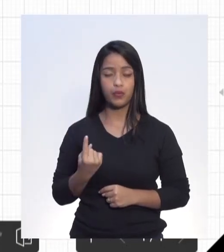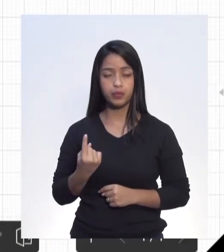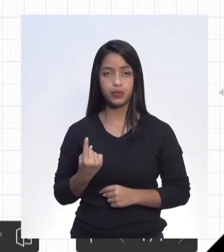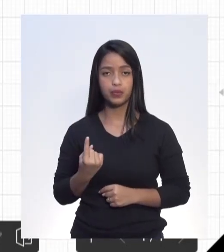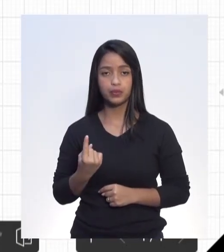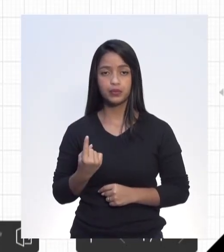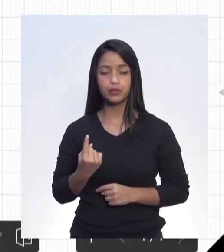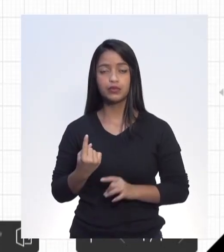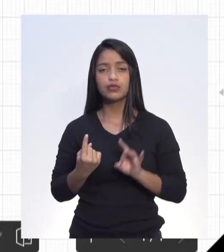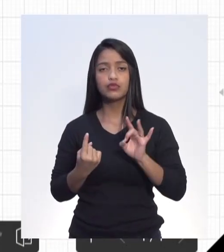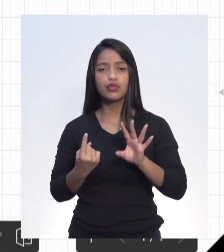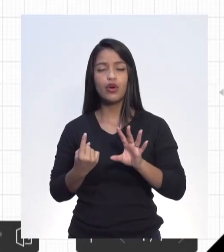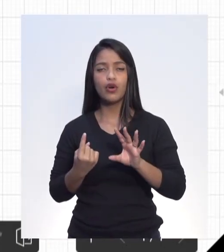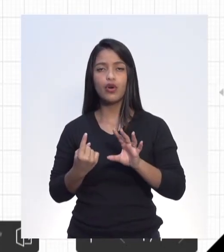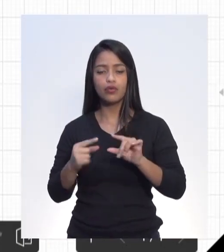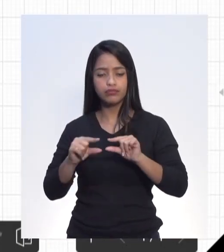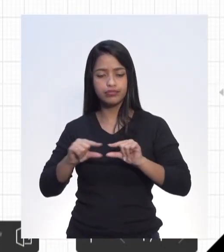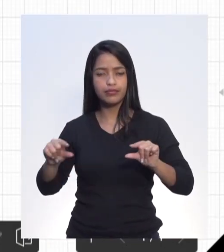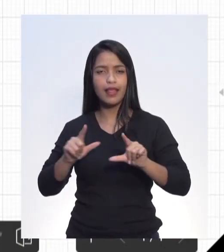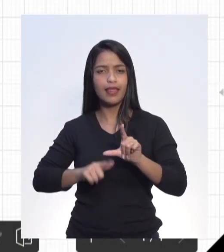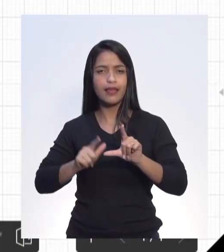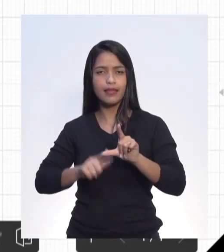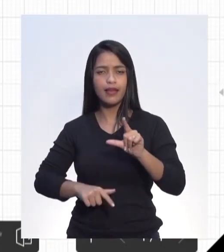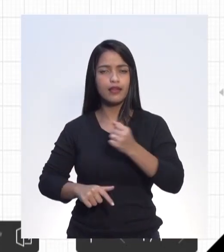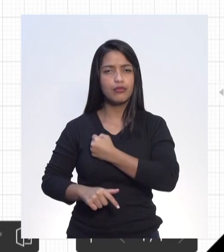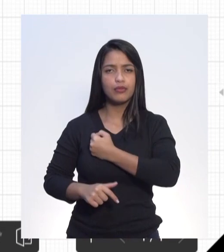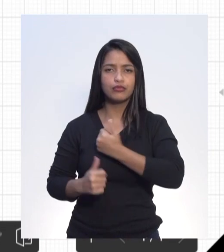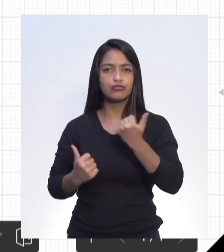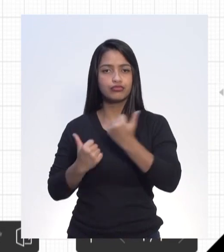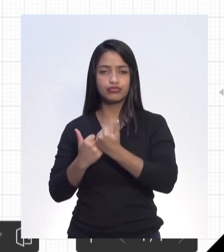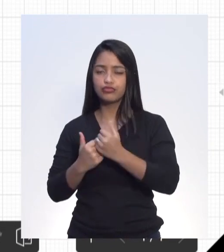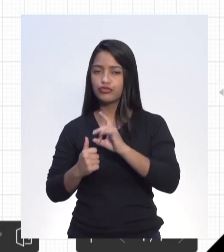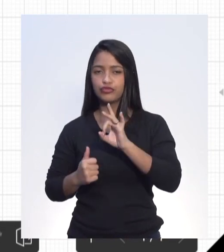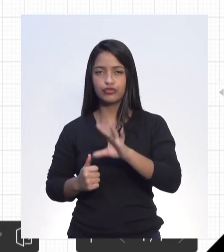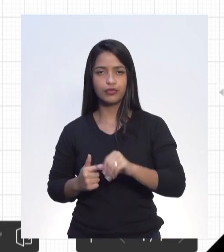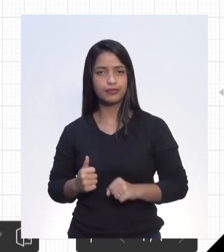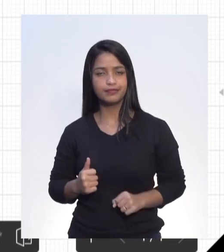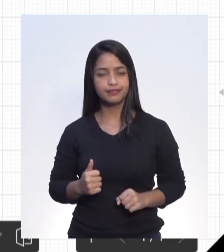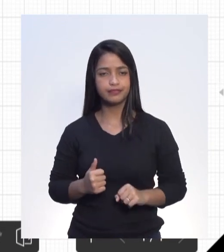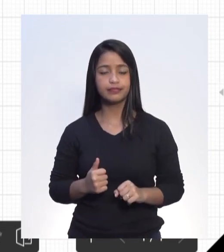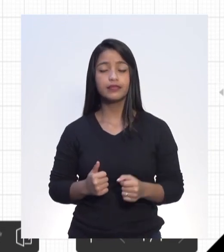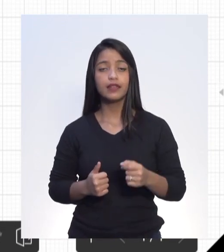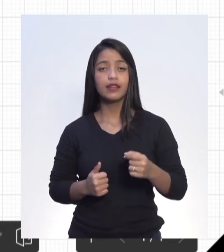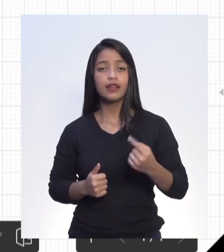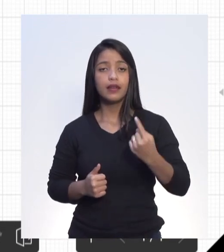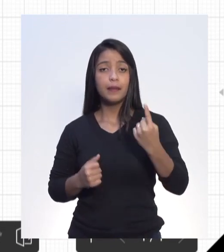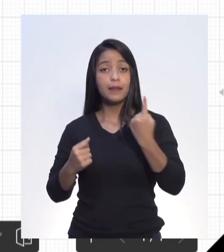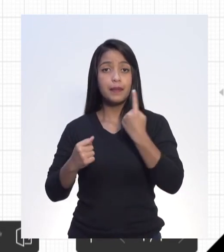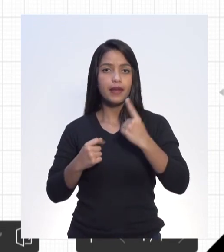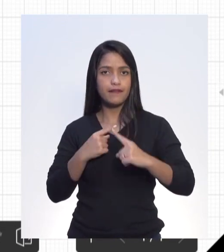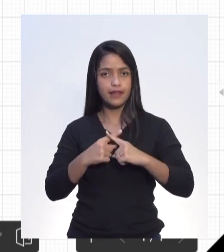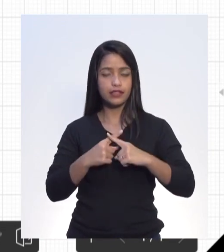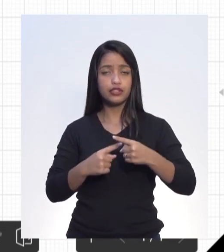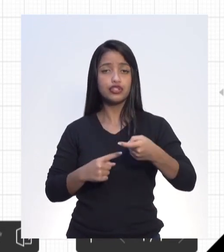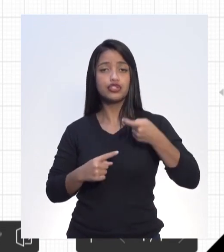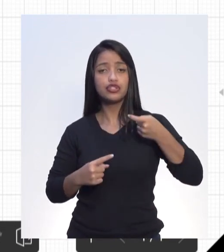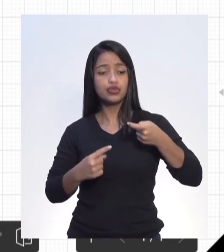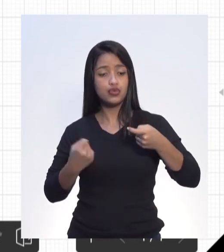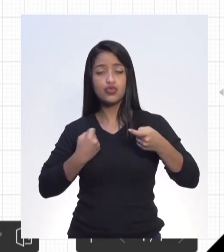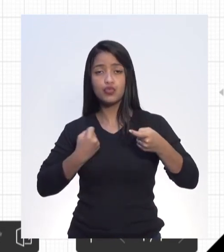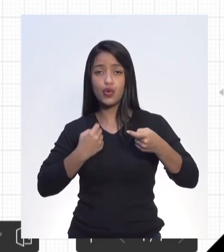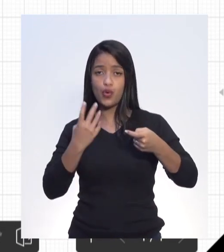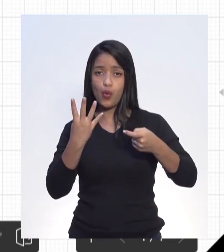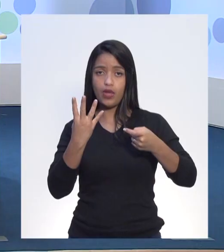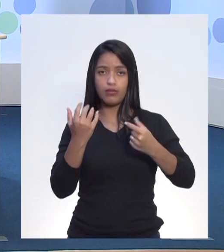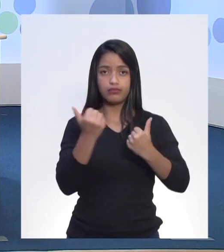a gente só substituir a expressão mesmo, tá ok? Ó. Então, o valor do x aqui, ó, para a primeira rodada, o x era igual a